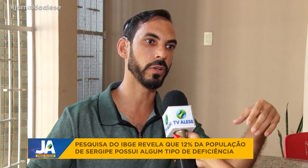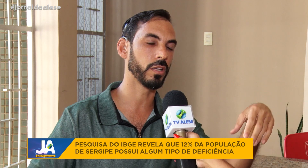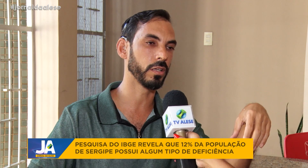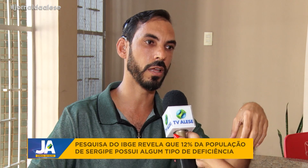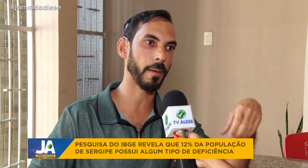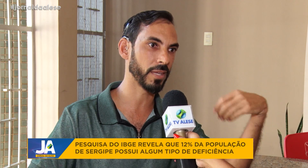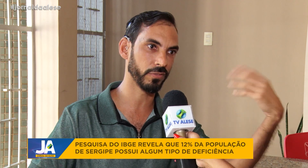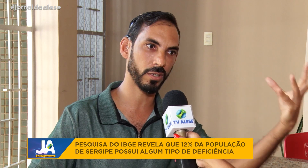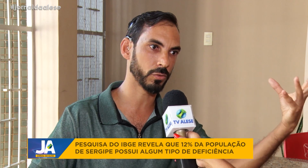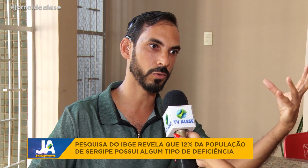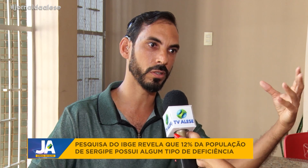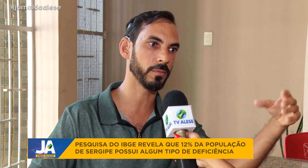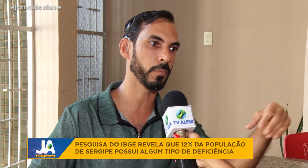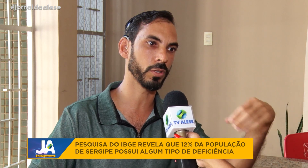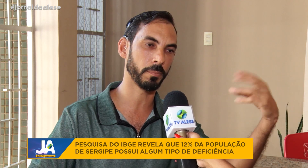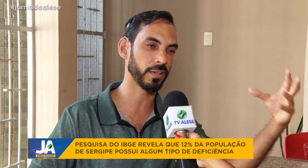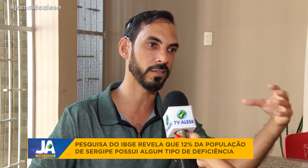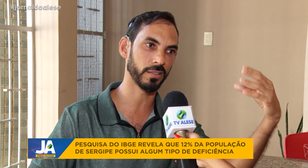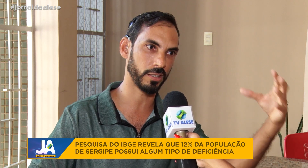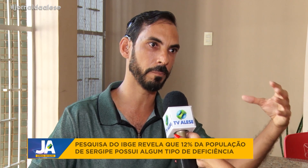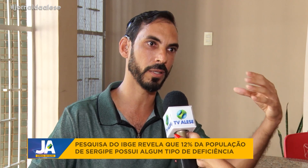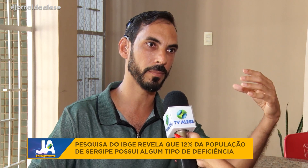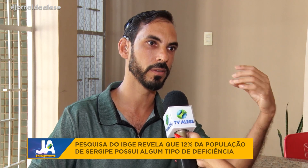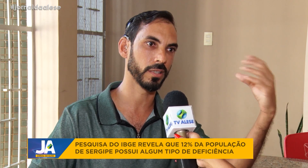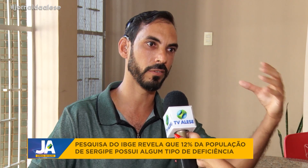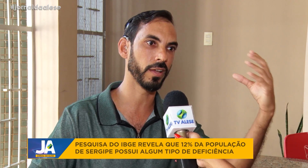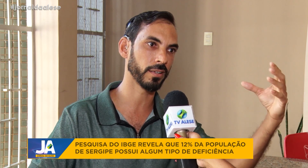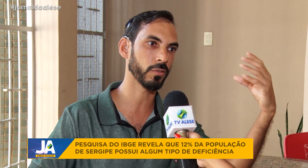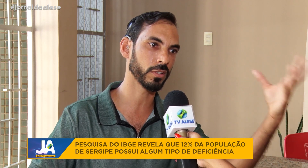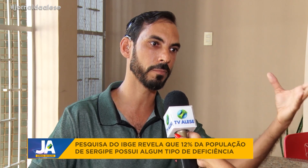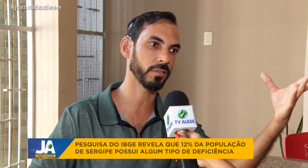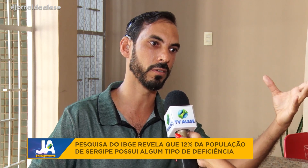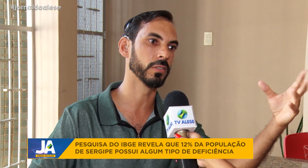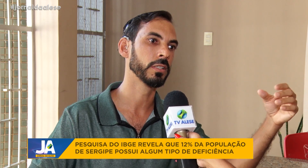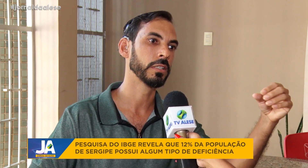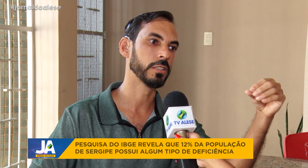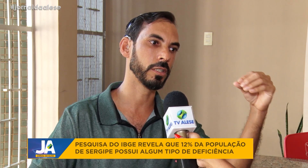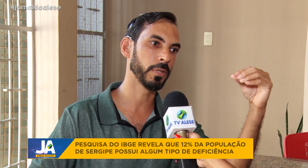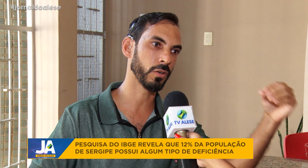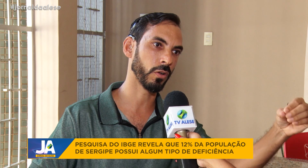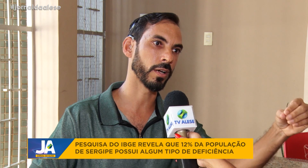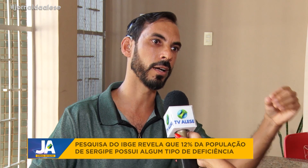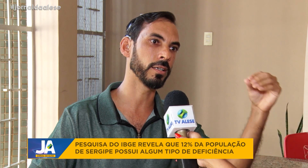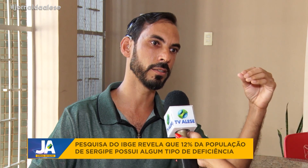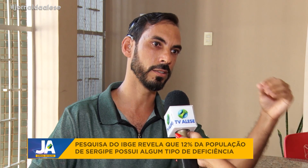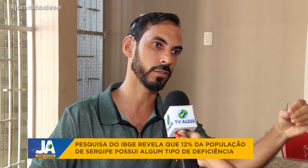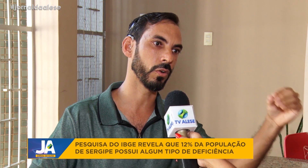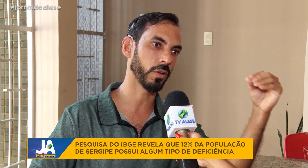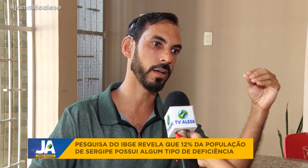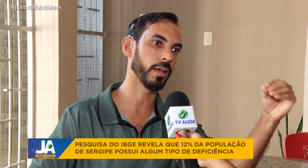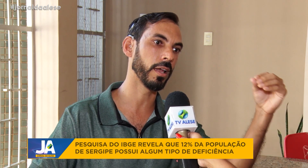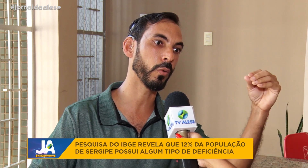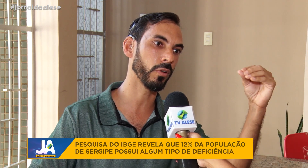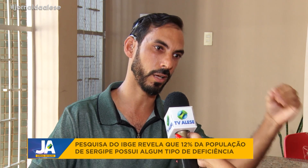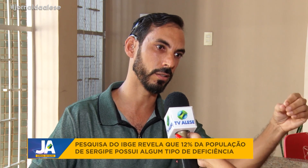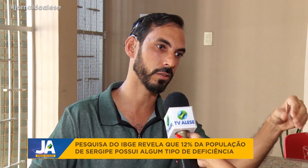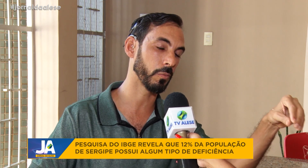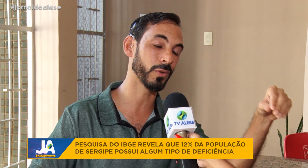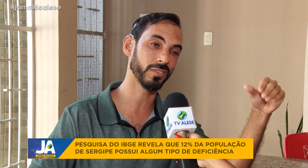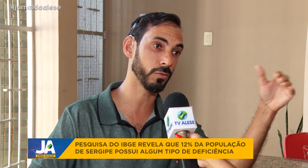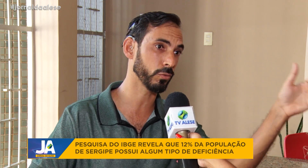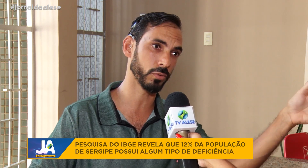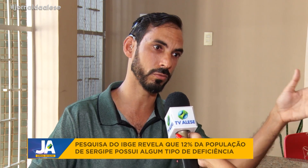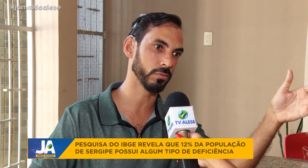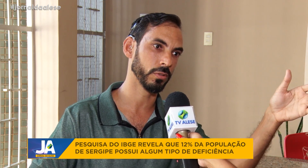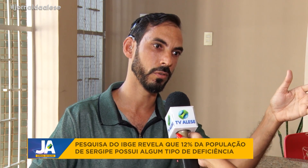Então, a minha vida toda, meus pais sempre teve essa concepção de me colocar em escola regular. Então,